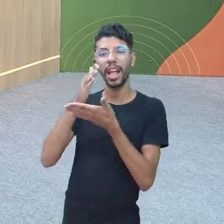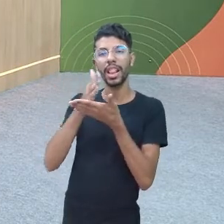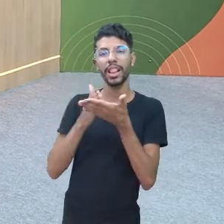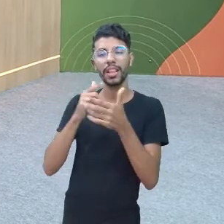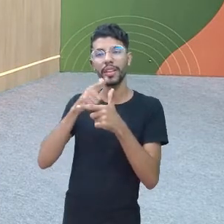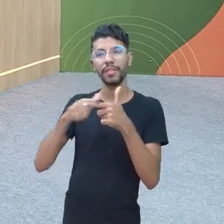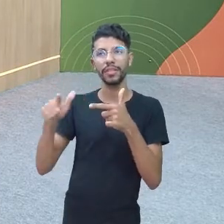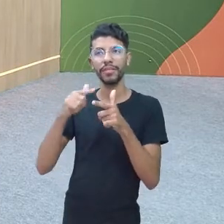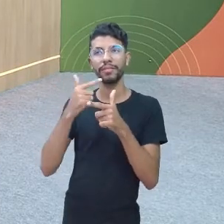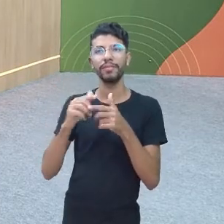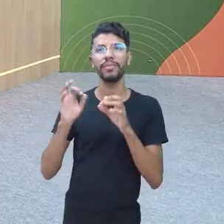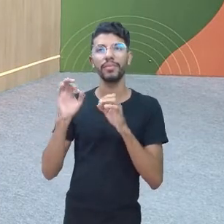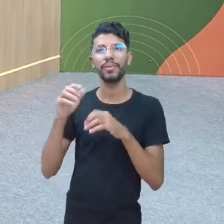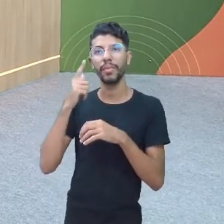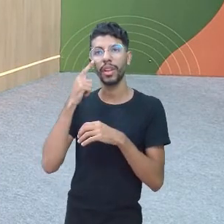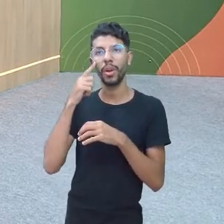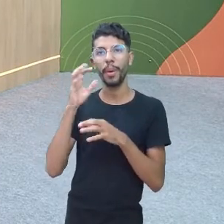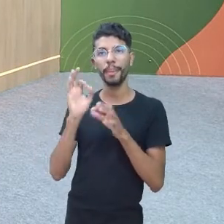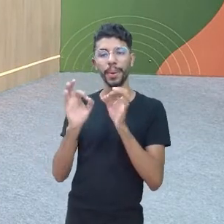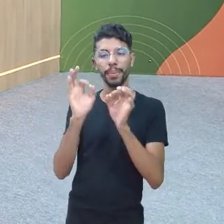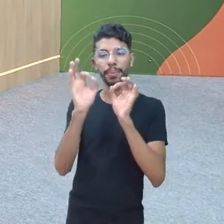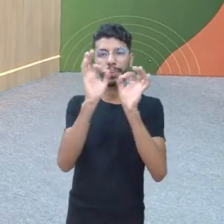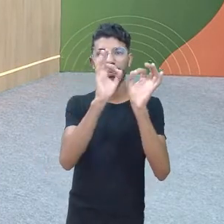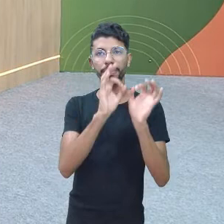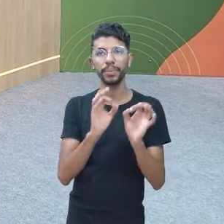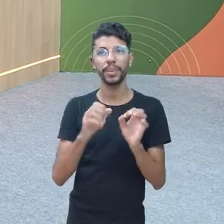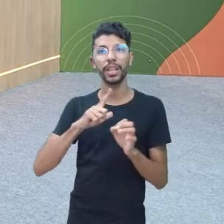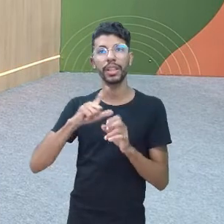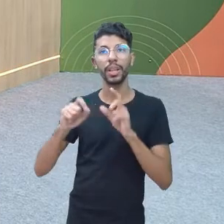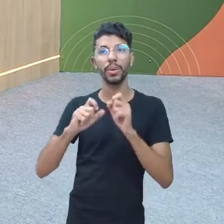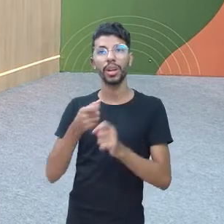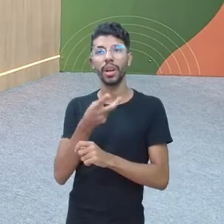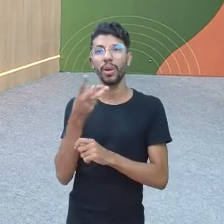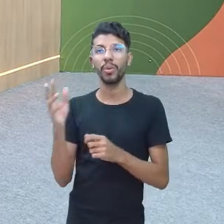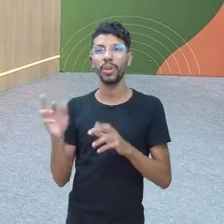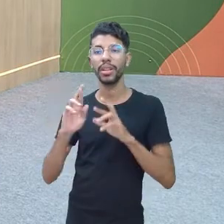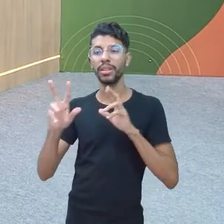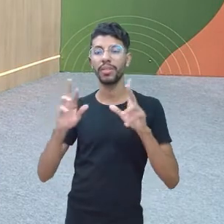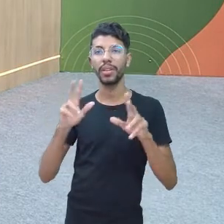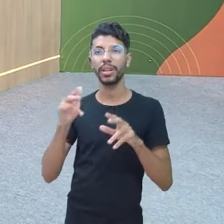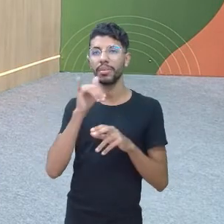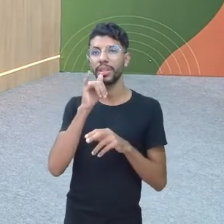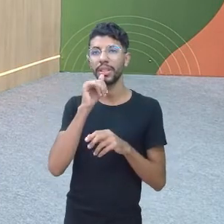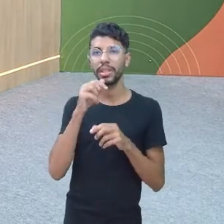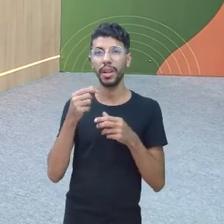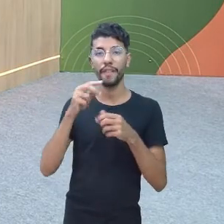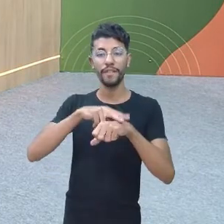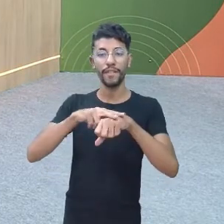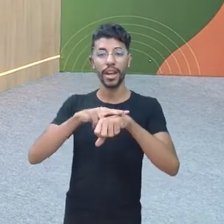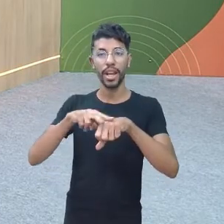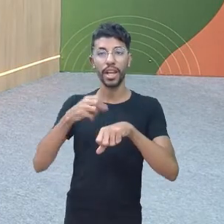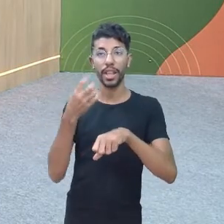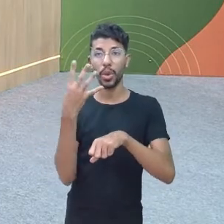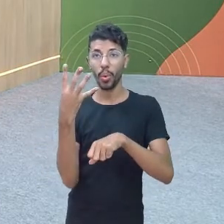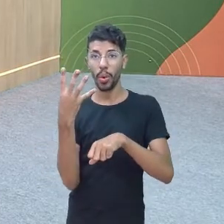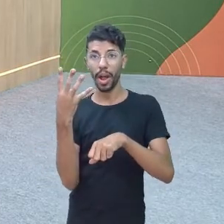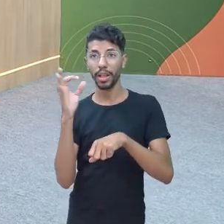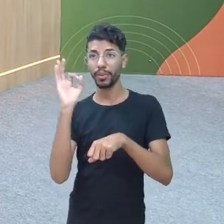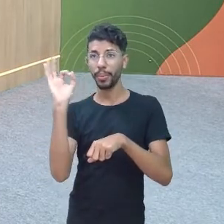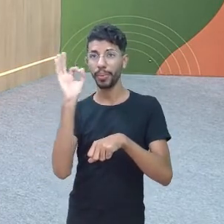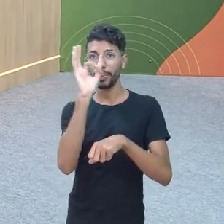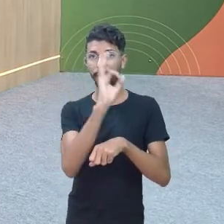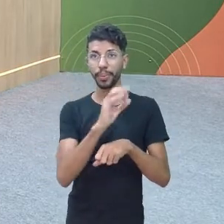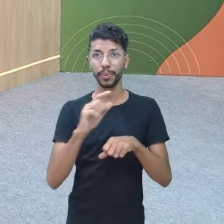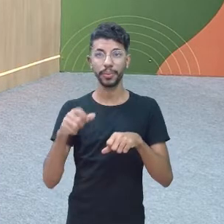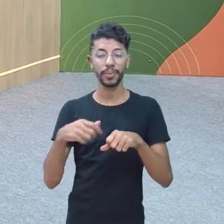deixam de ser círculos, mas em cada arco eu tenho uma quantidade diferente, né? Aqui a gente tem no primeiro arco 4 bolinhas verdes, a gente